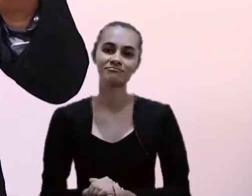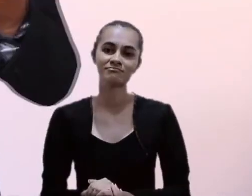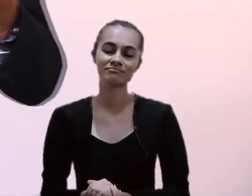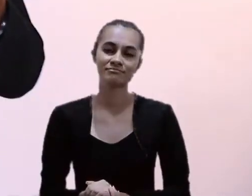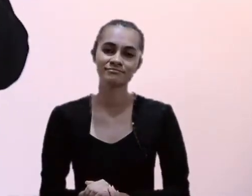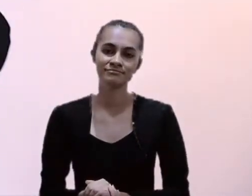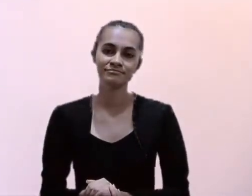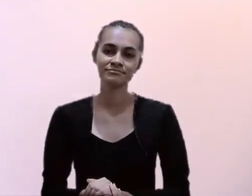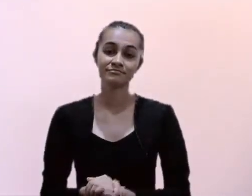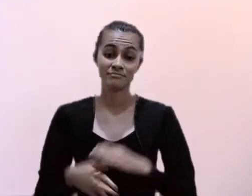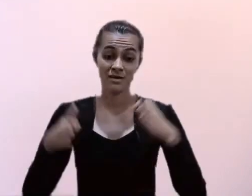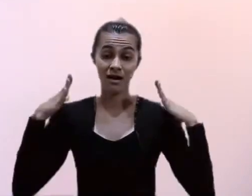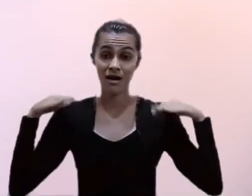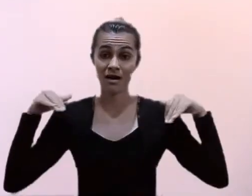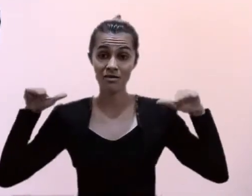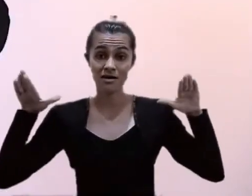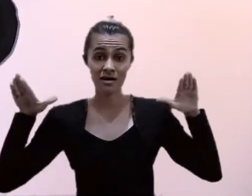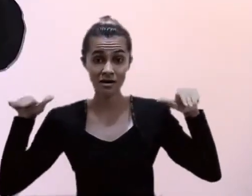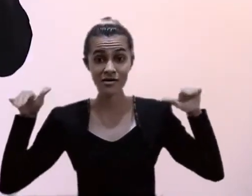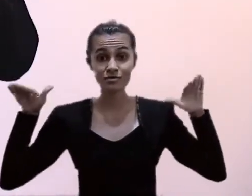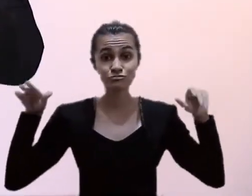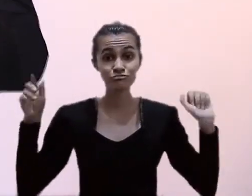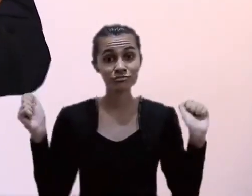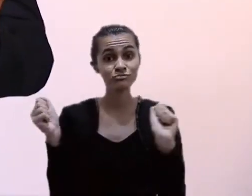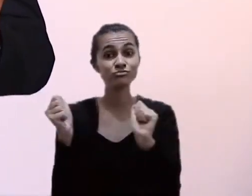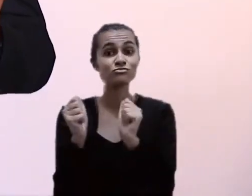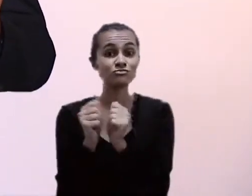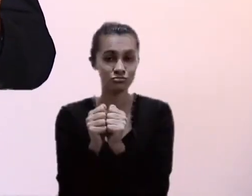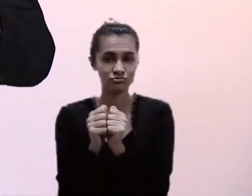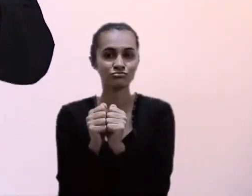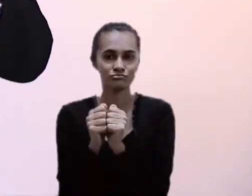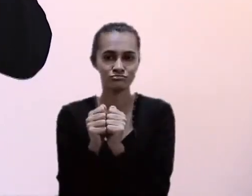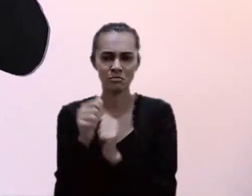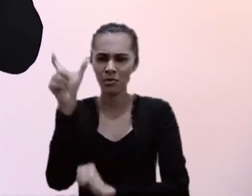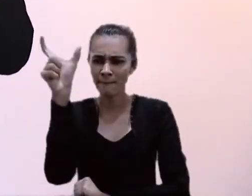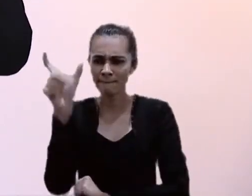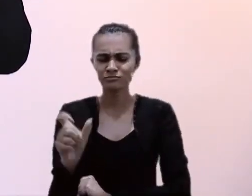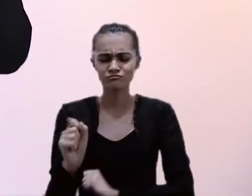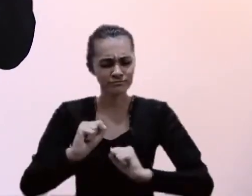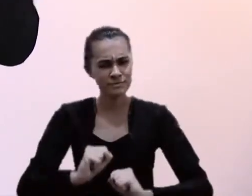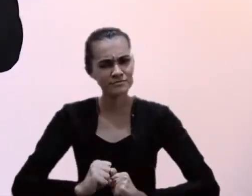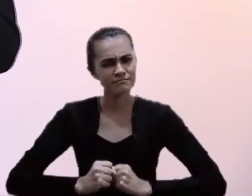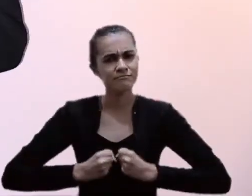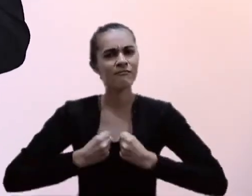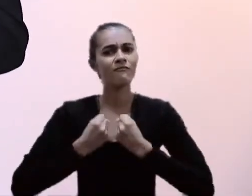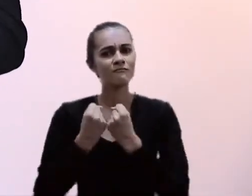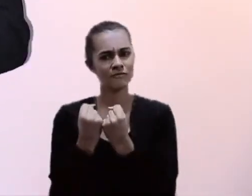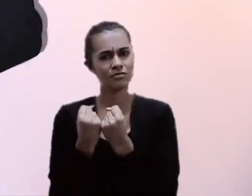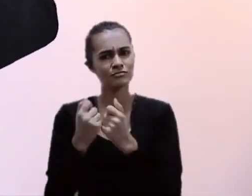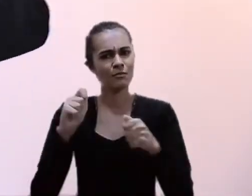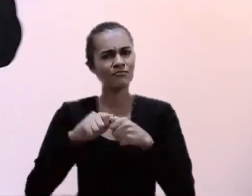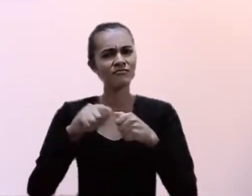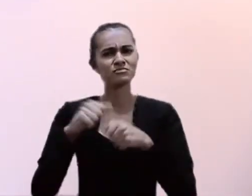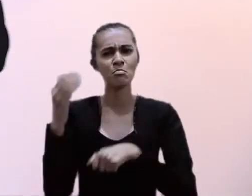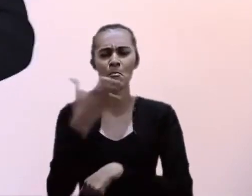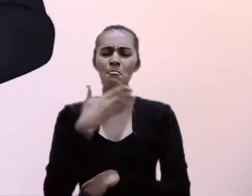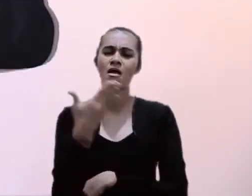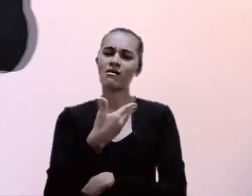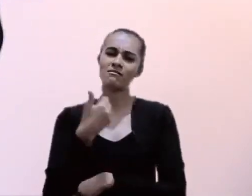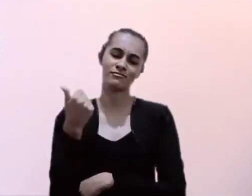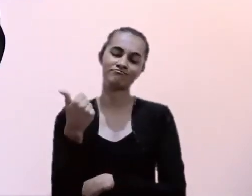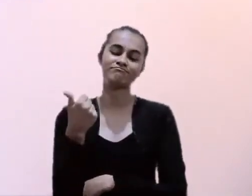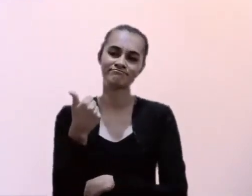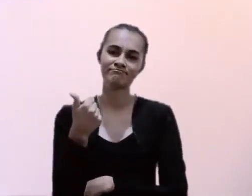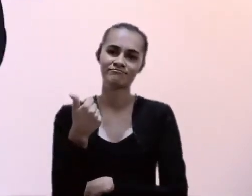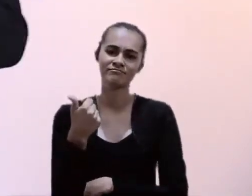Anjos de Deus estão ao lado daqueles que se esforçam por fazerem o melhor. Sabe, mas às vezes, por mais que eu tente,